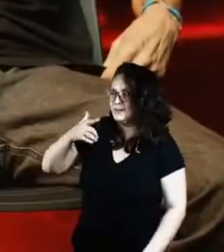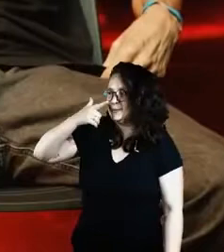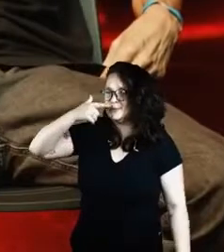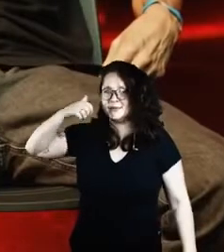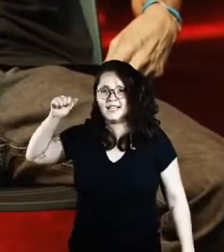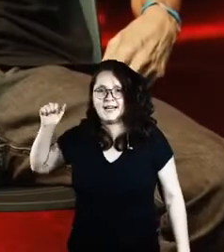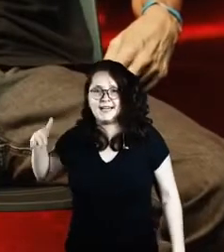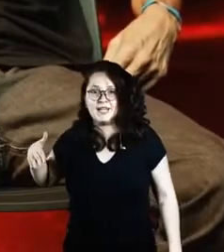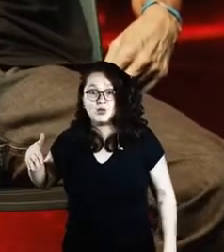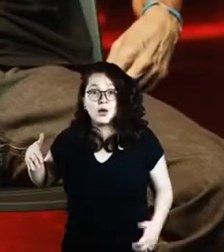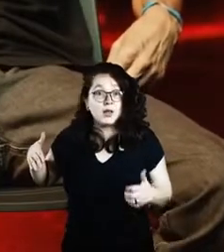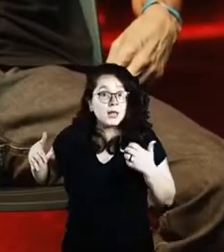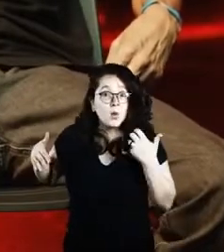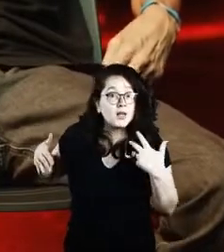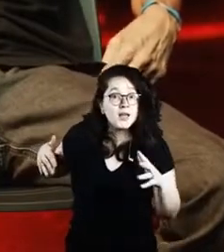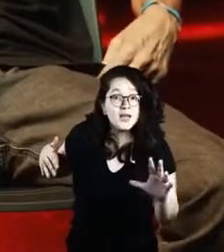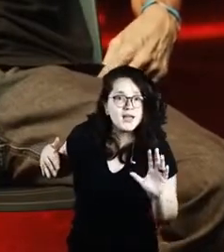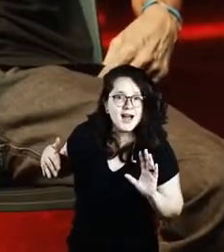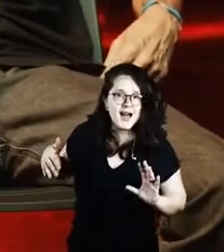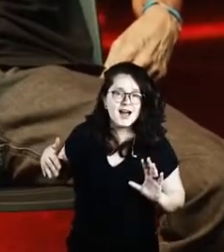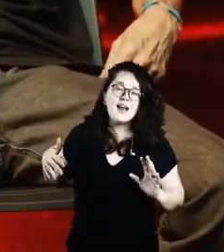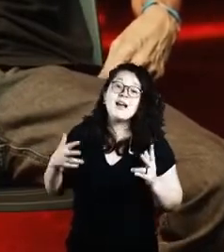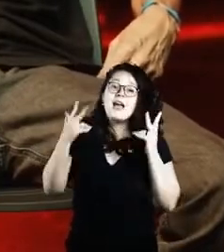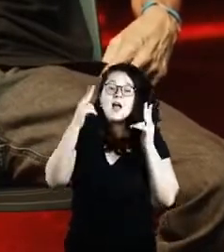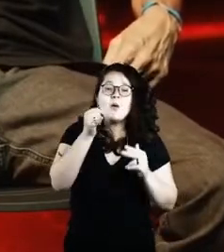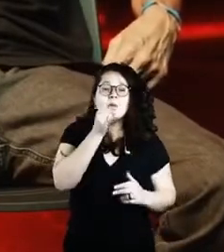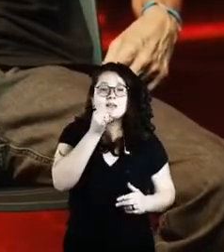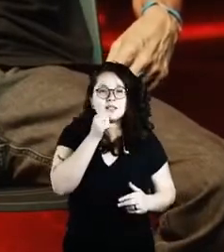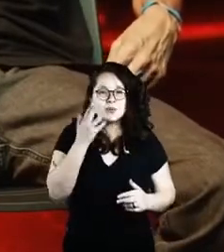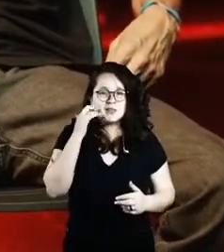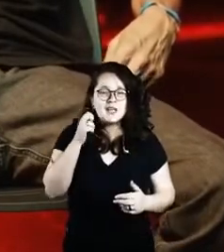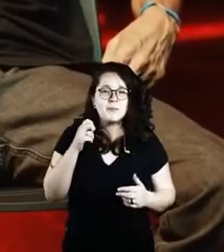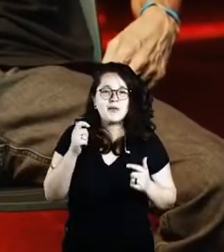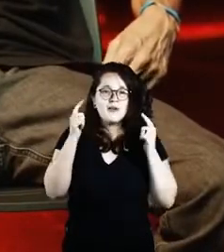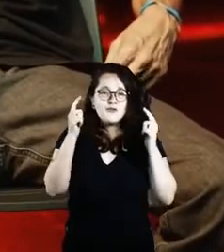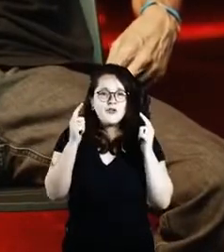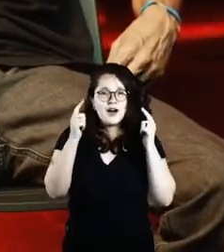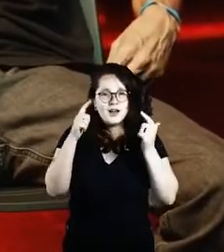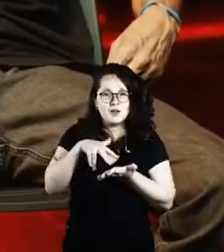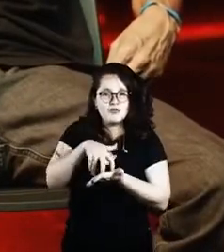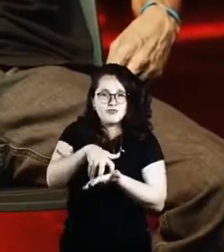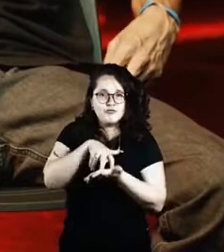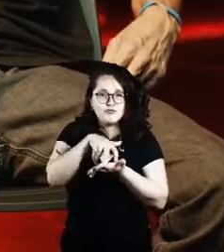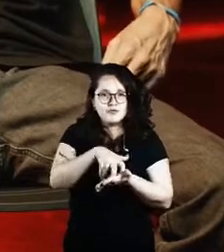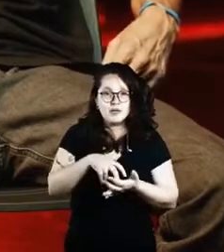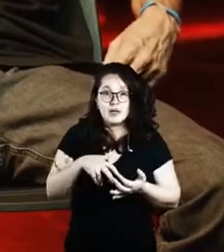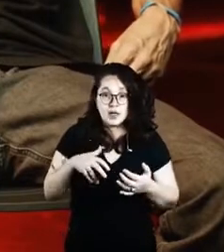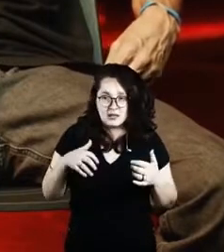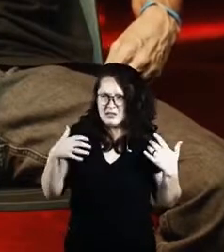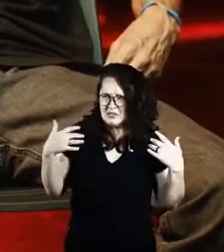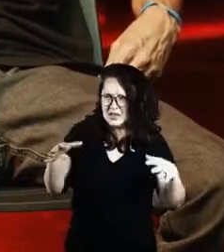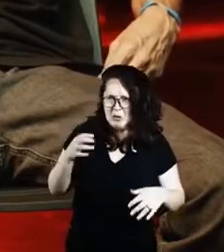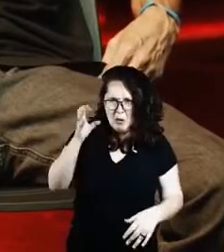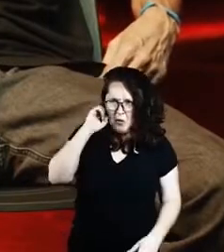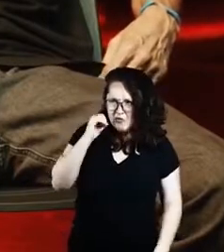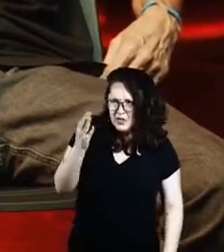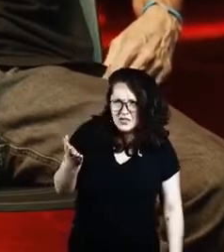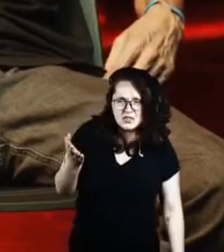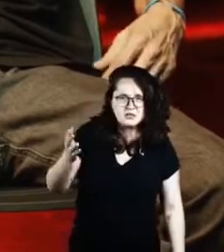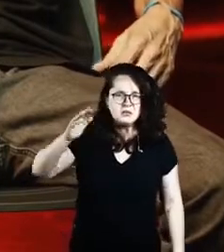era um lixo que ninguém queria na sua porta. Era que nem o funk quando eu tava começando, vou ouvir essas porcaria aí? Não vou. O rap era a mesma